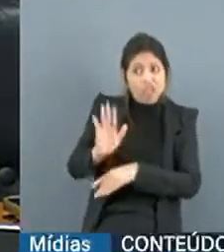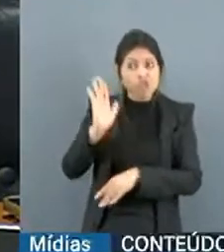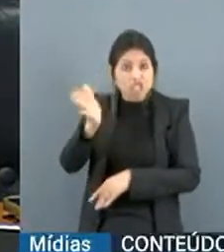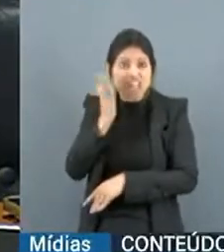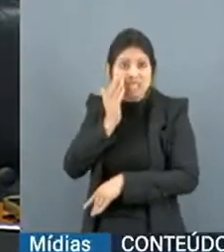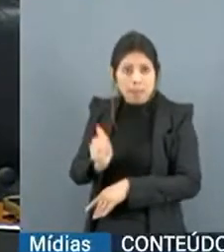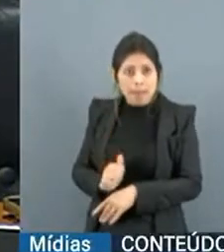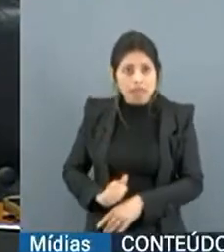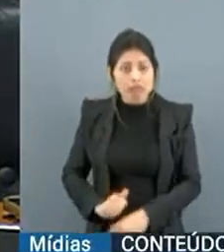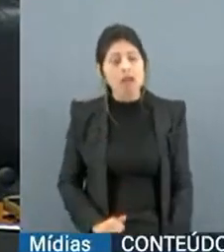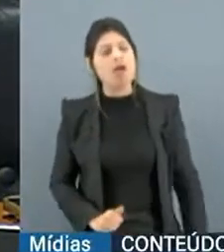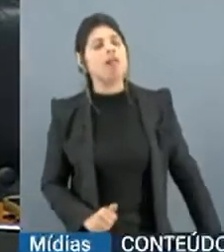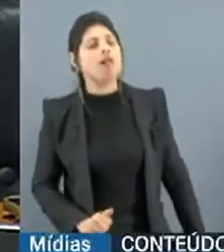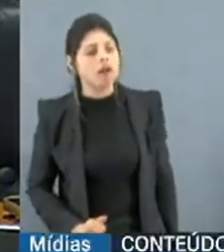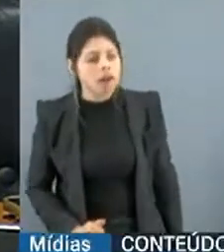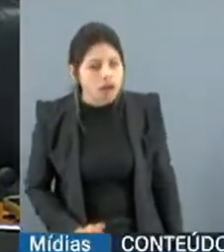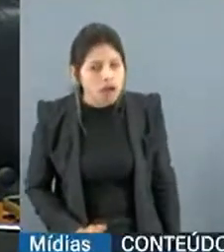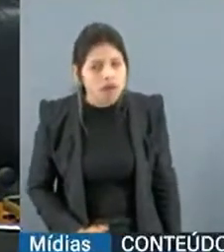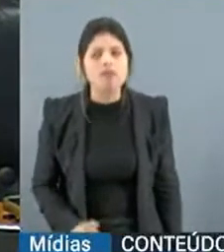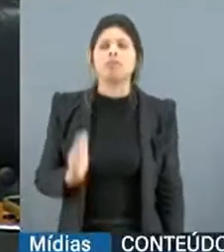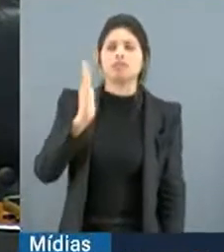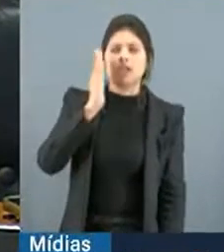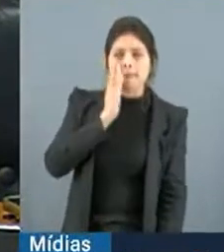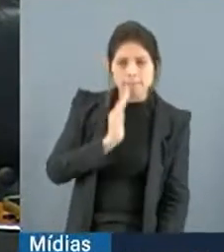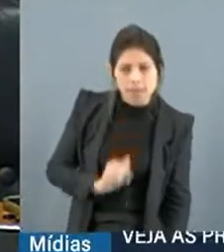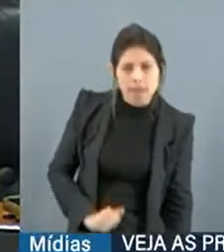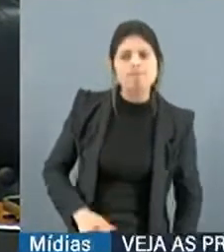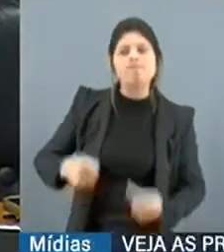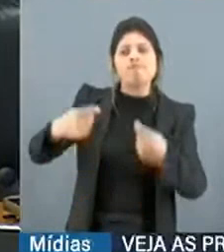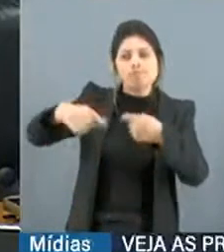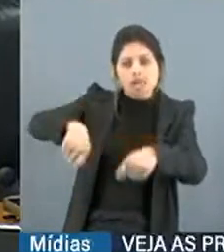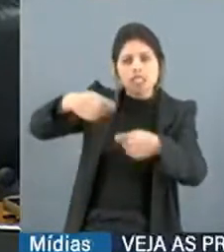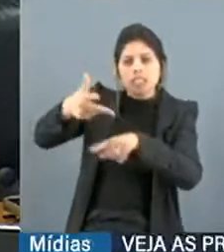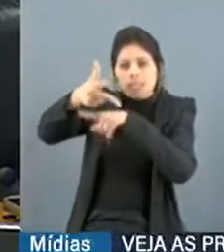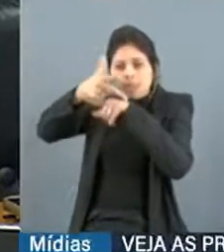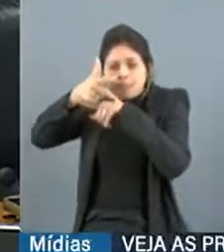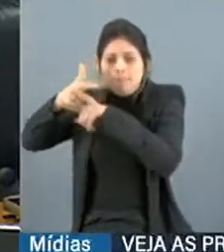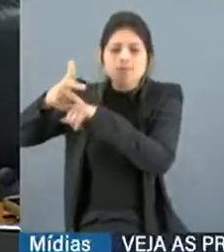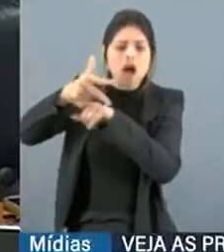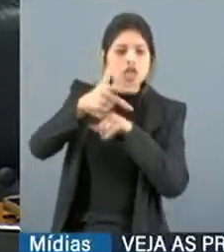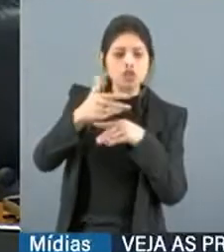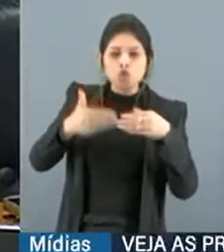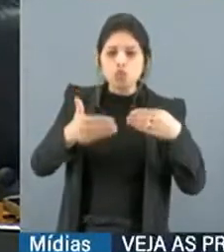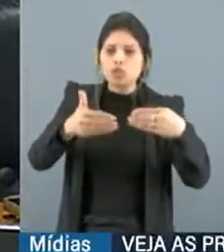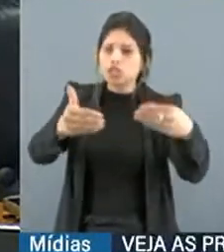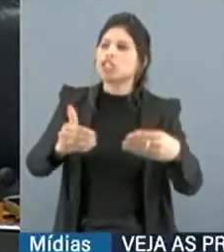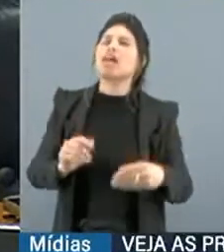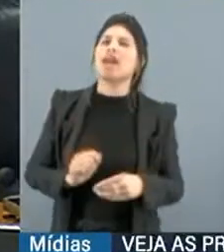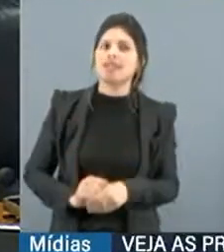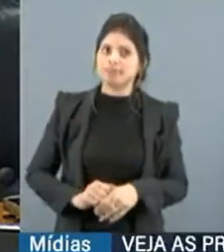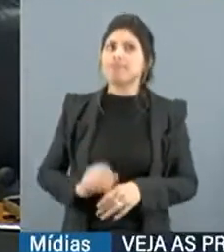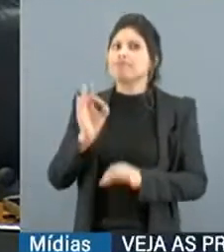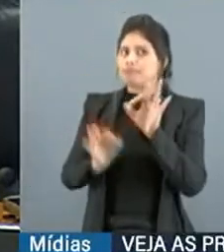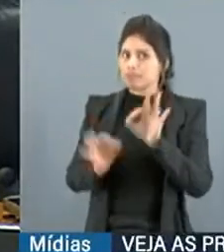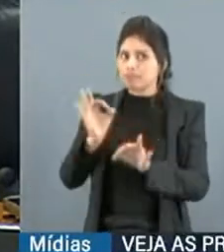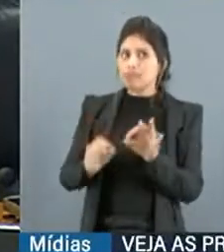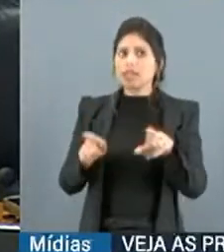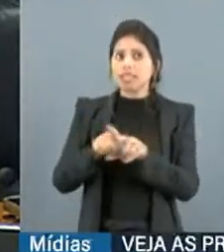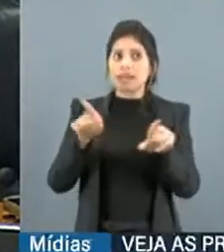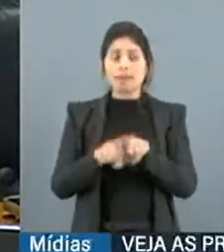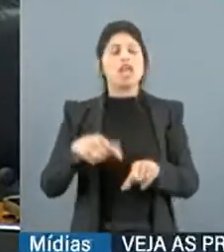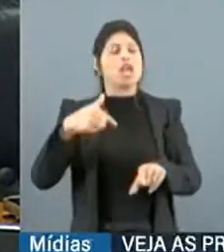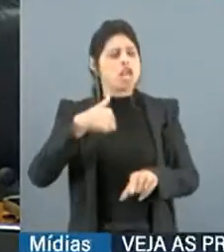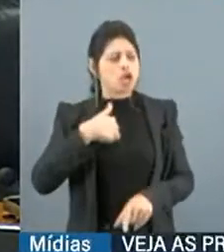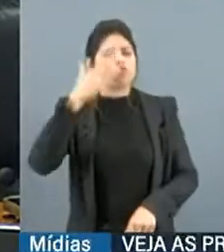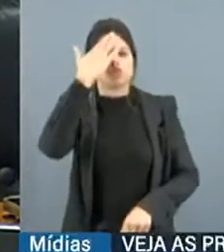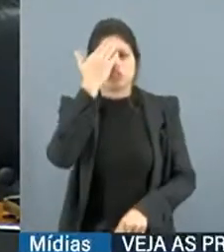Vamos ticar um a um. E para isso precisa das imagens do Ministério da Justiça. Nesses 30 segundos que faltam, eu quero dizer que estou